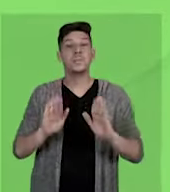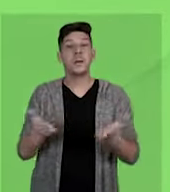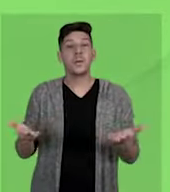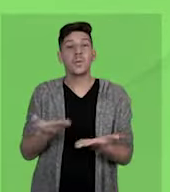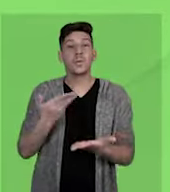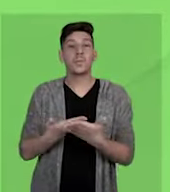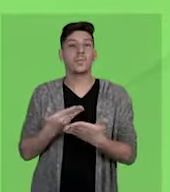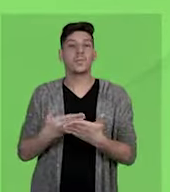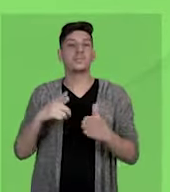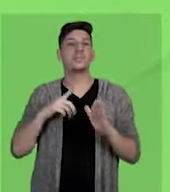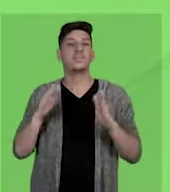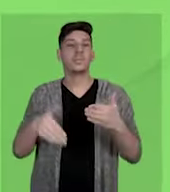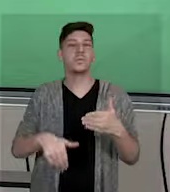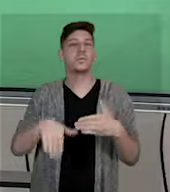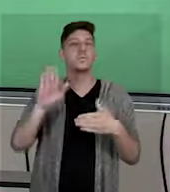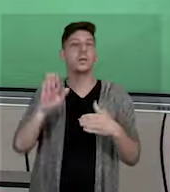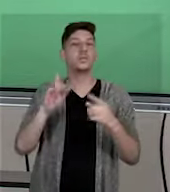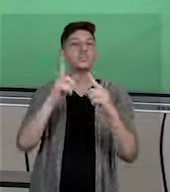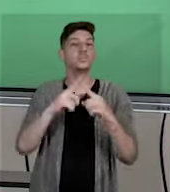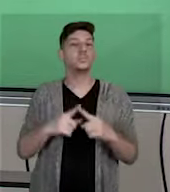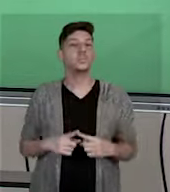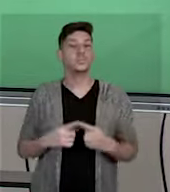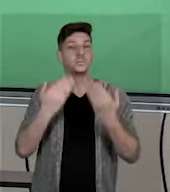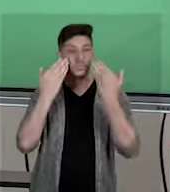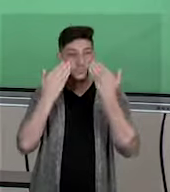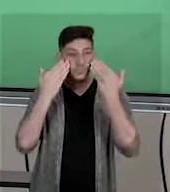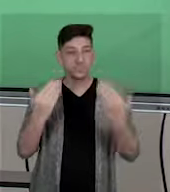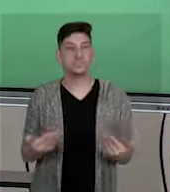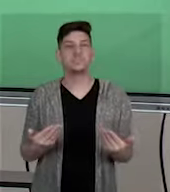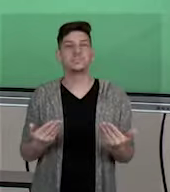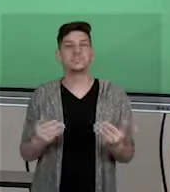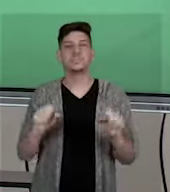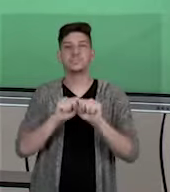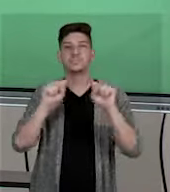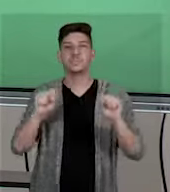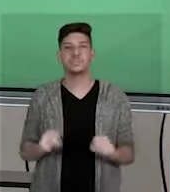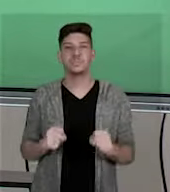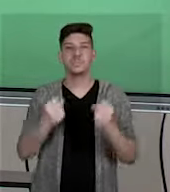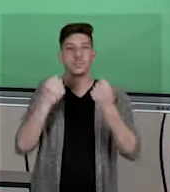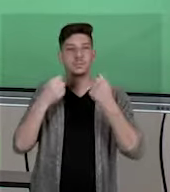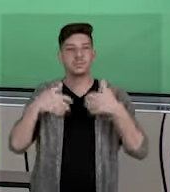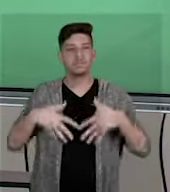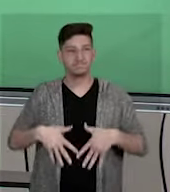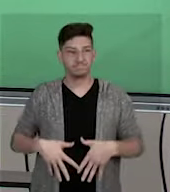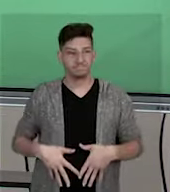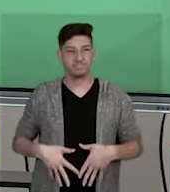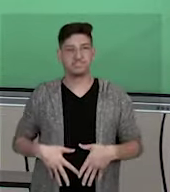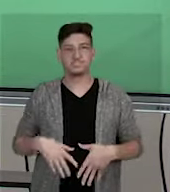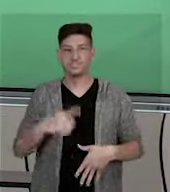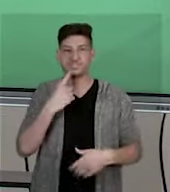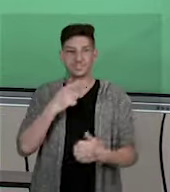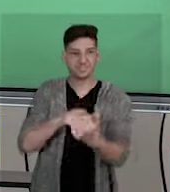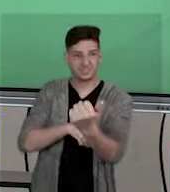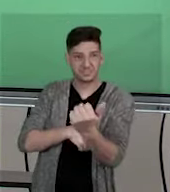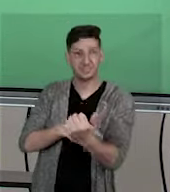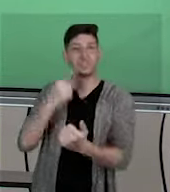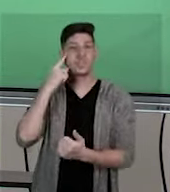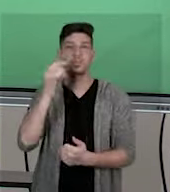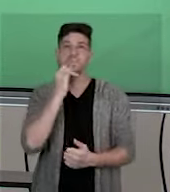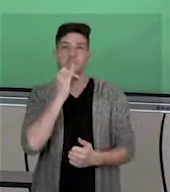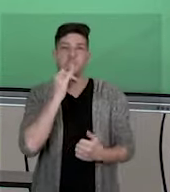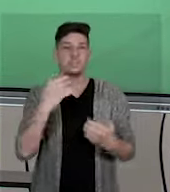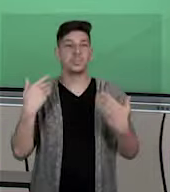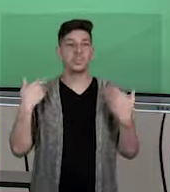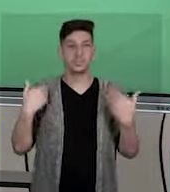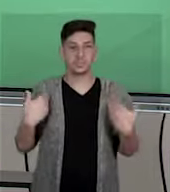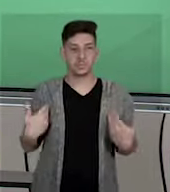focar mais nas questões físicas da saúde do nosso sistema nervoso. Hoje nós vamos pensar mais em como a postura, em como